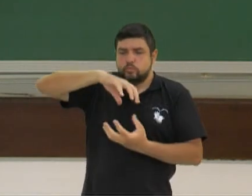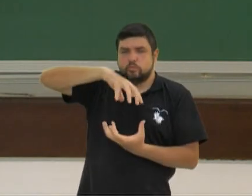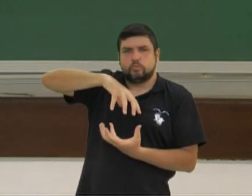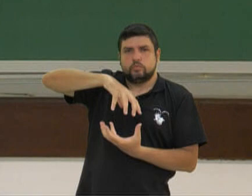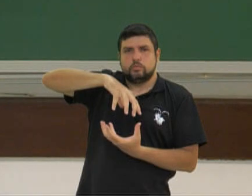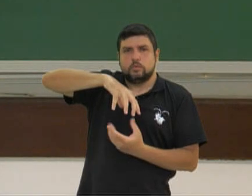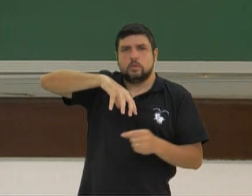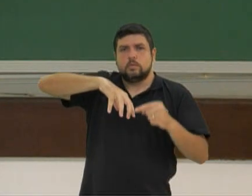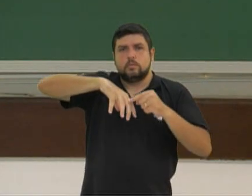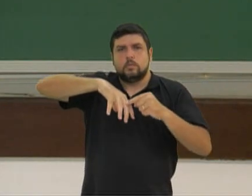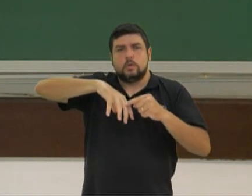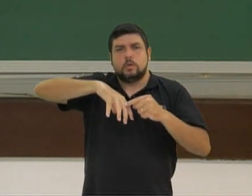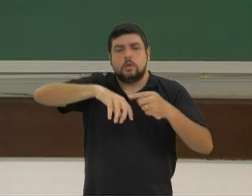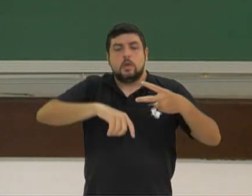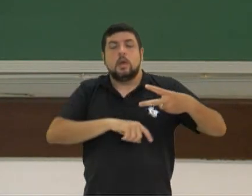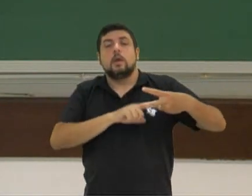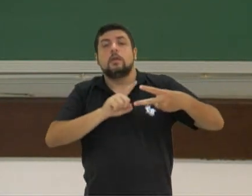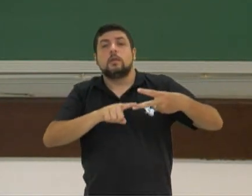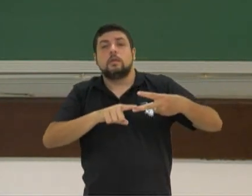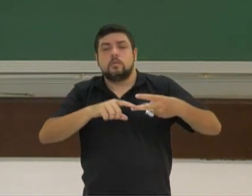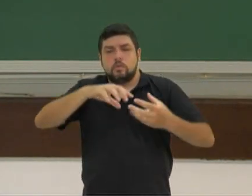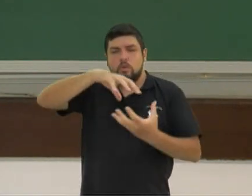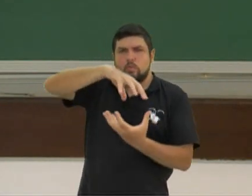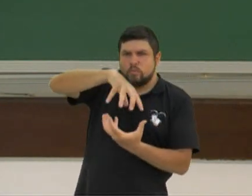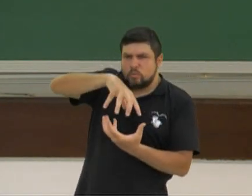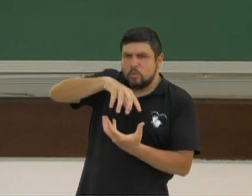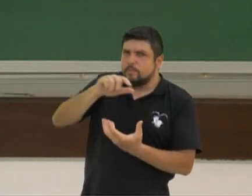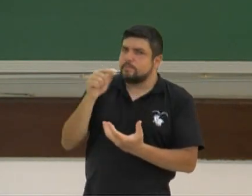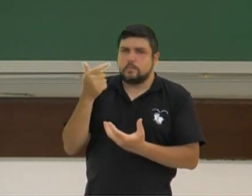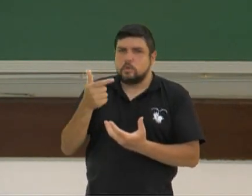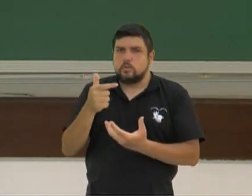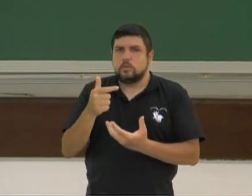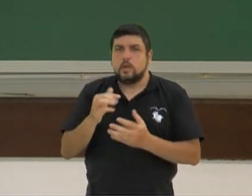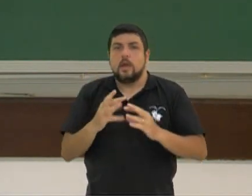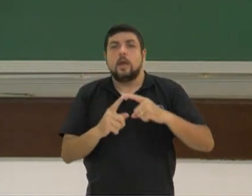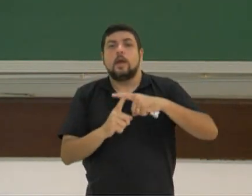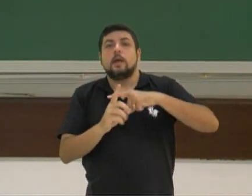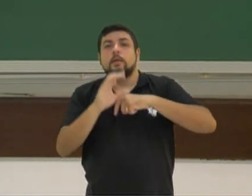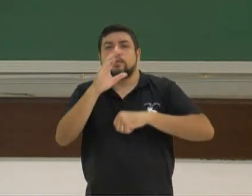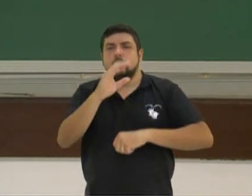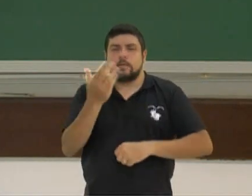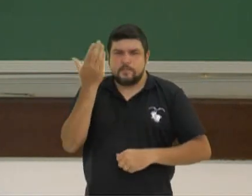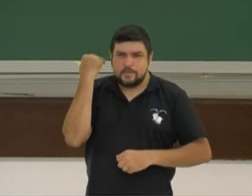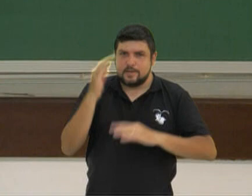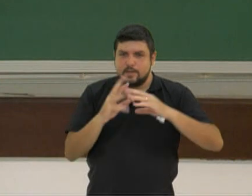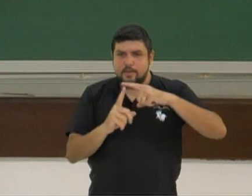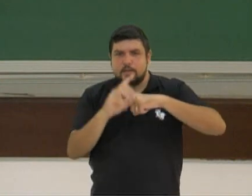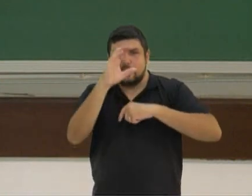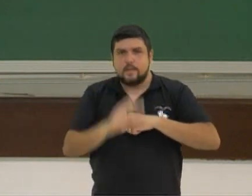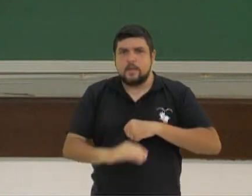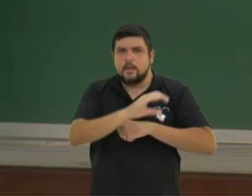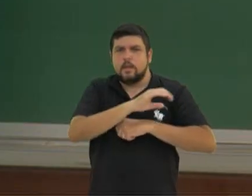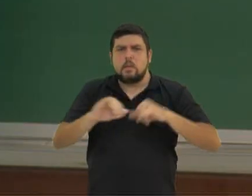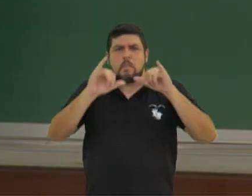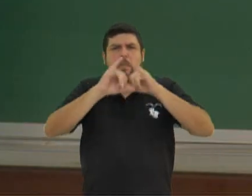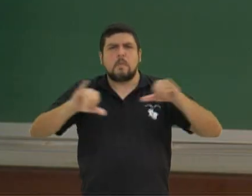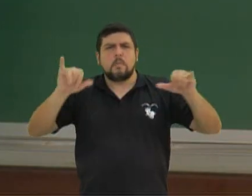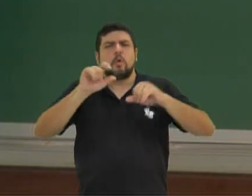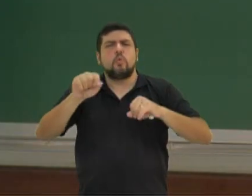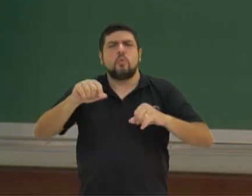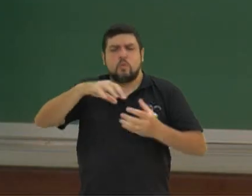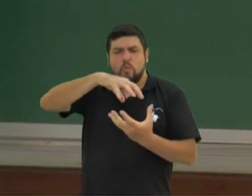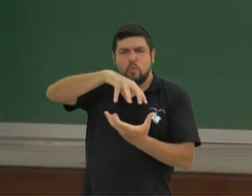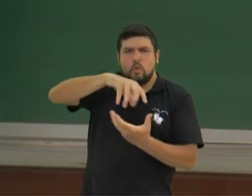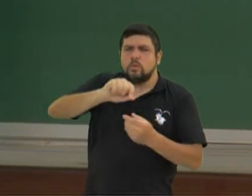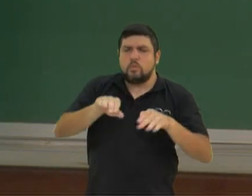era plana. Né? Essas ideias medievais, elas não conseguiam aceitar o avanço científico.